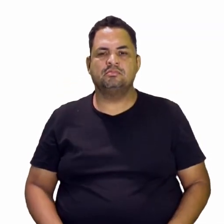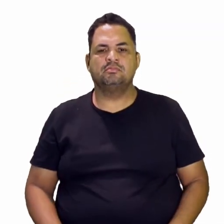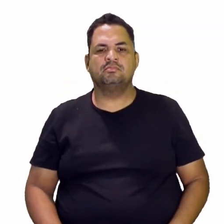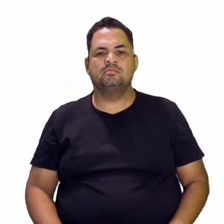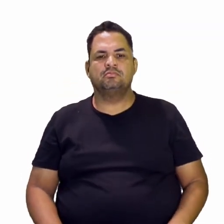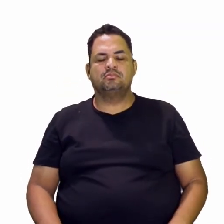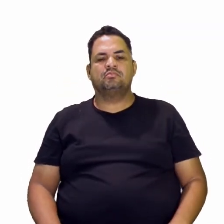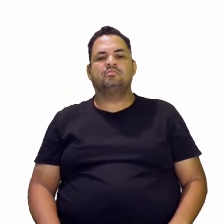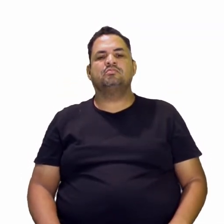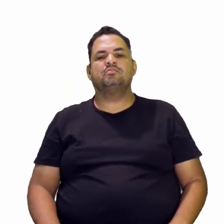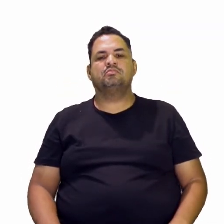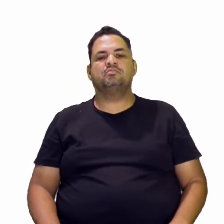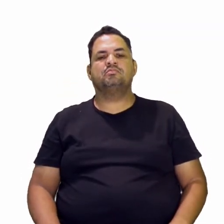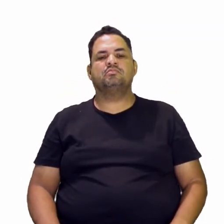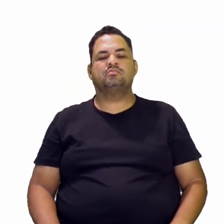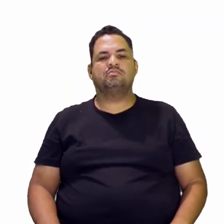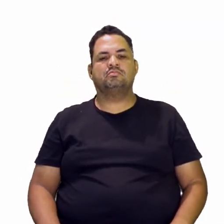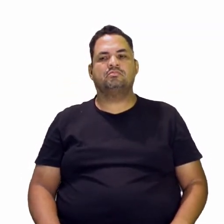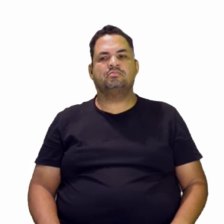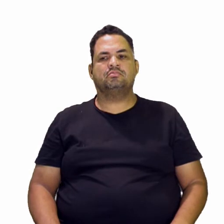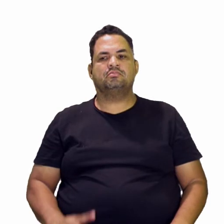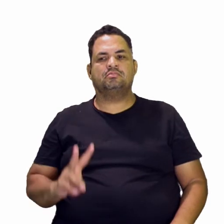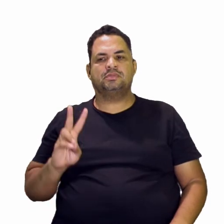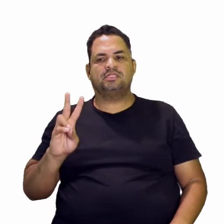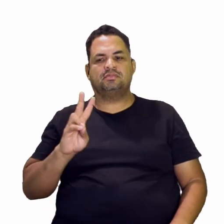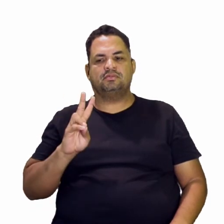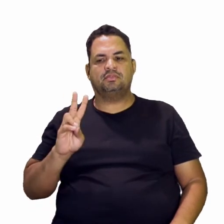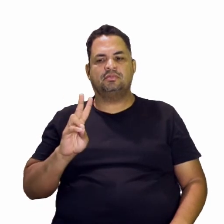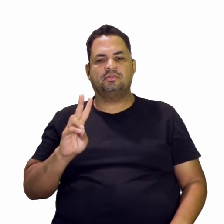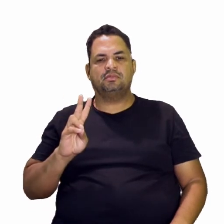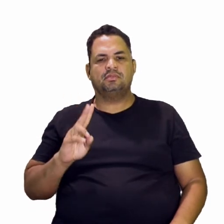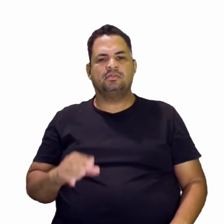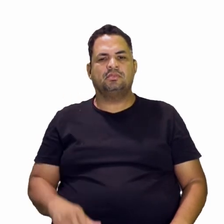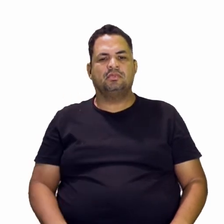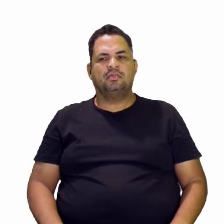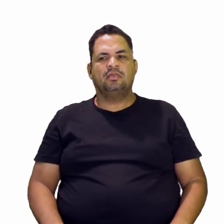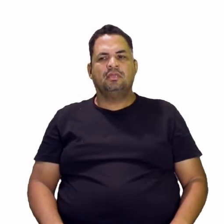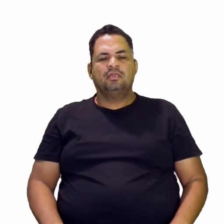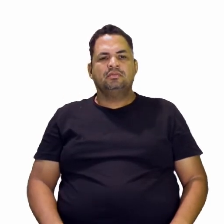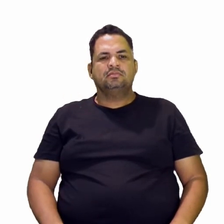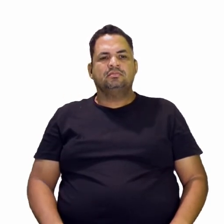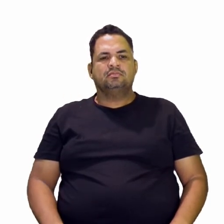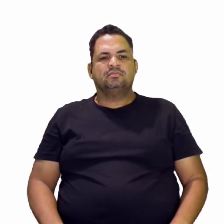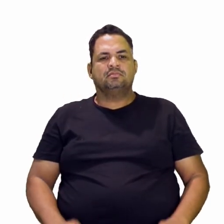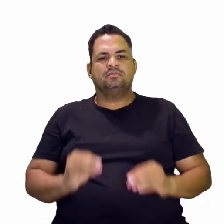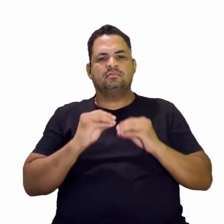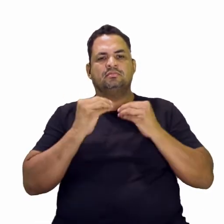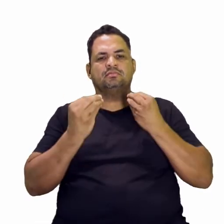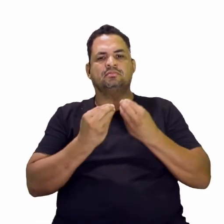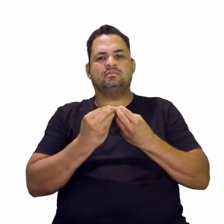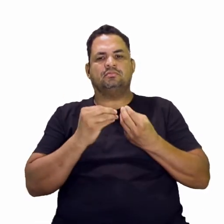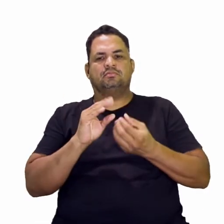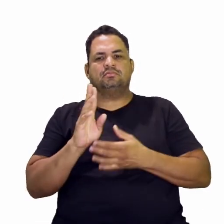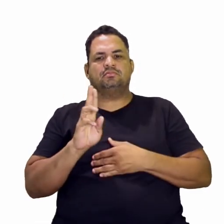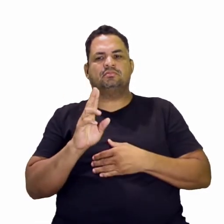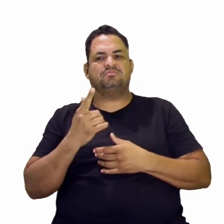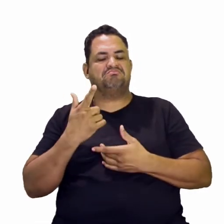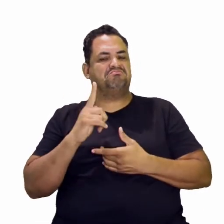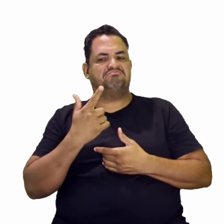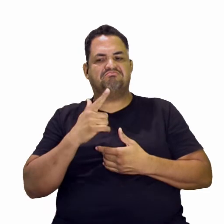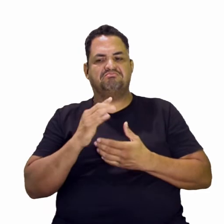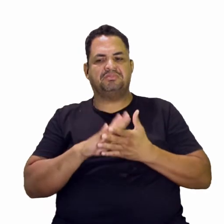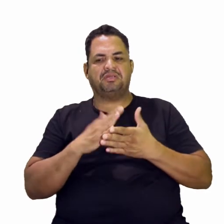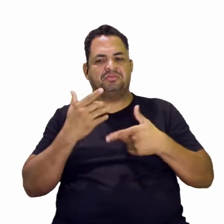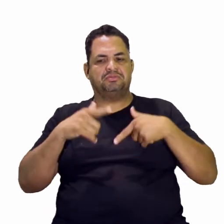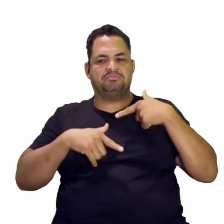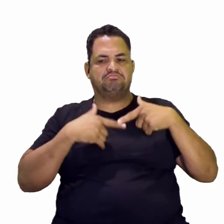gente vai para as vitaminas. Eita, Lelê, vambora! As vitaminas são substâncias que o organismo não tem condição